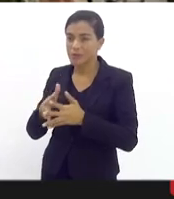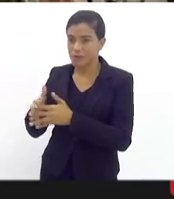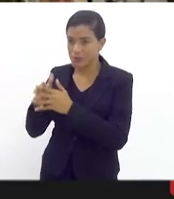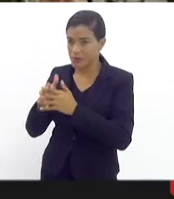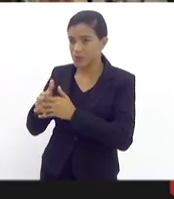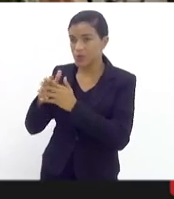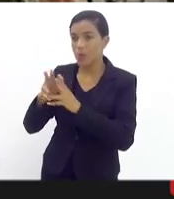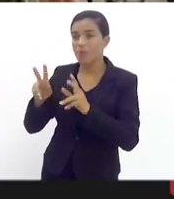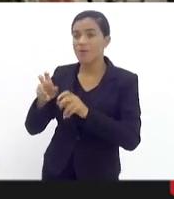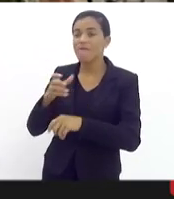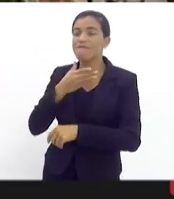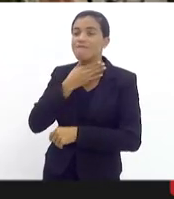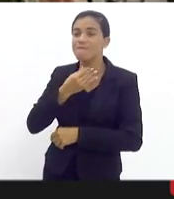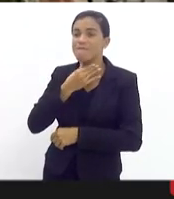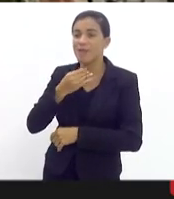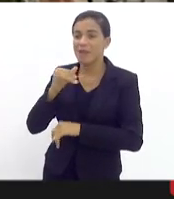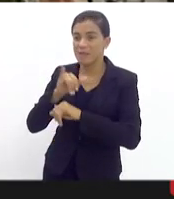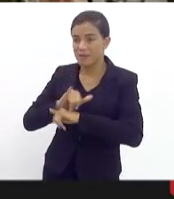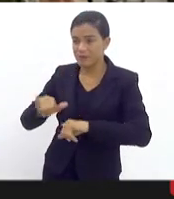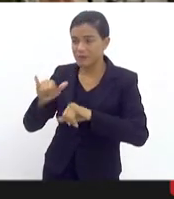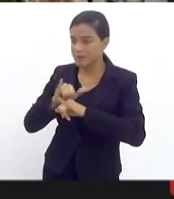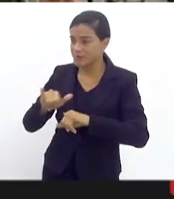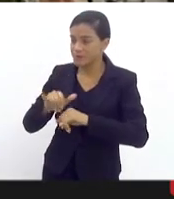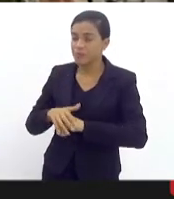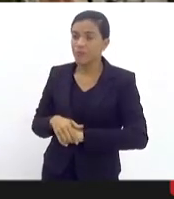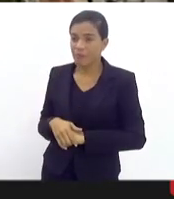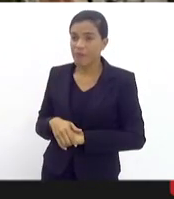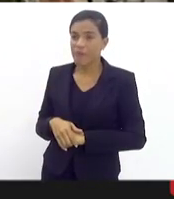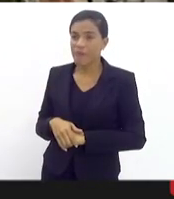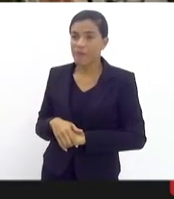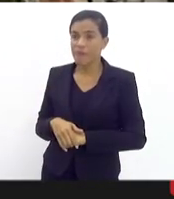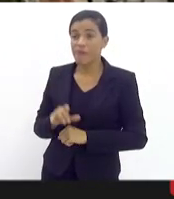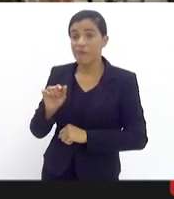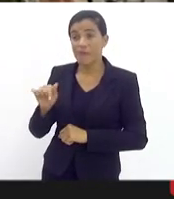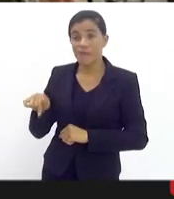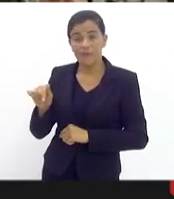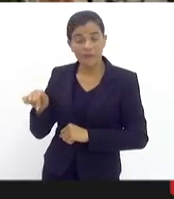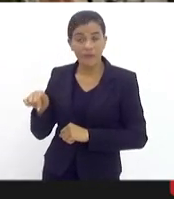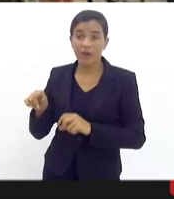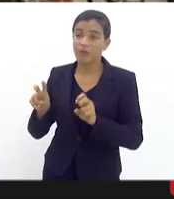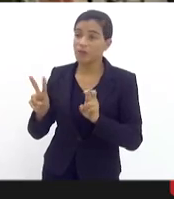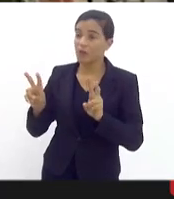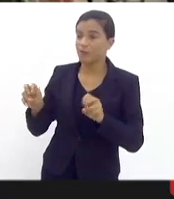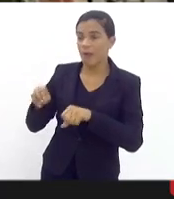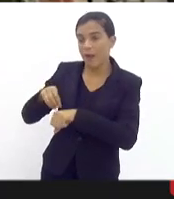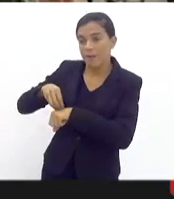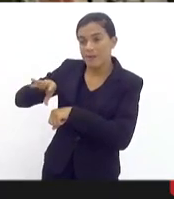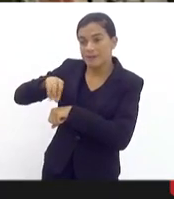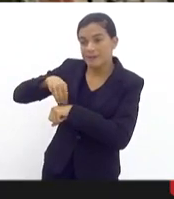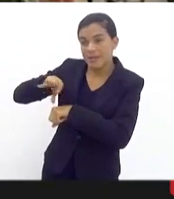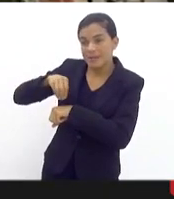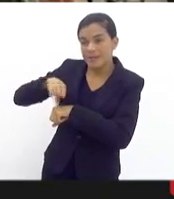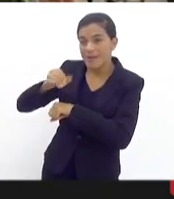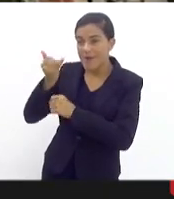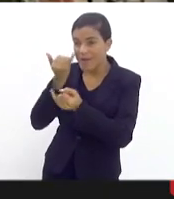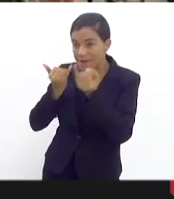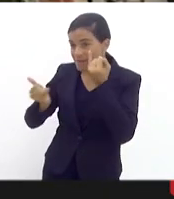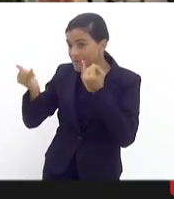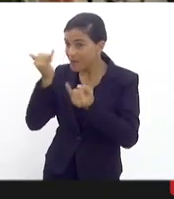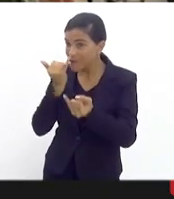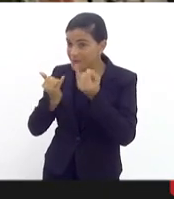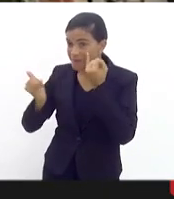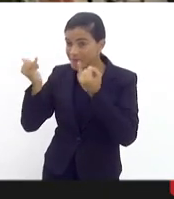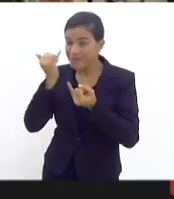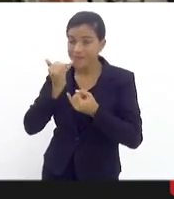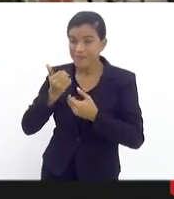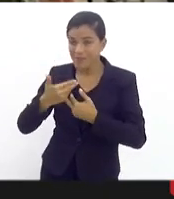de fake news contra as vacinas. E nesse ínterim passaram-se algumas notícias em que as pessoas se